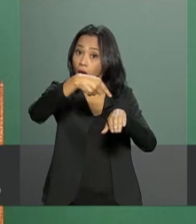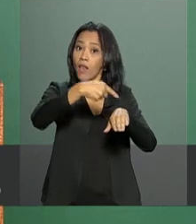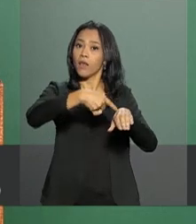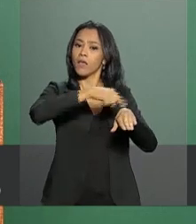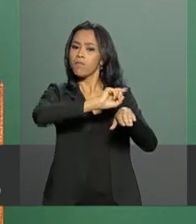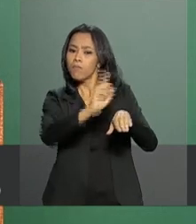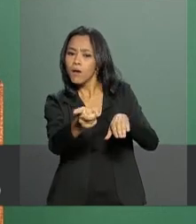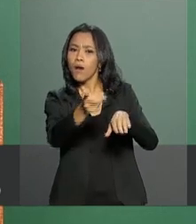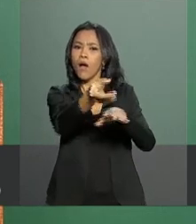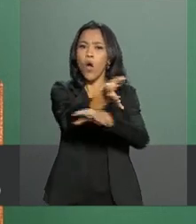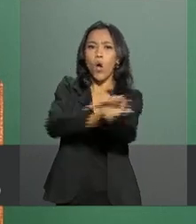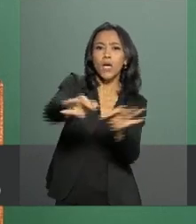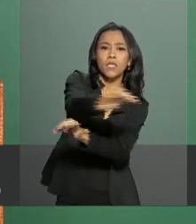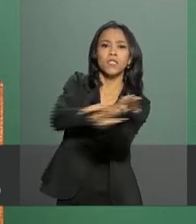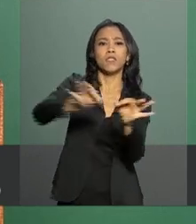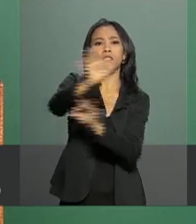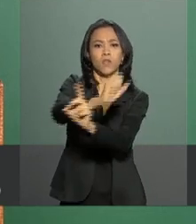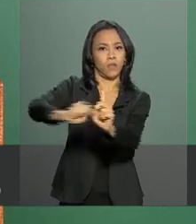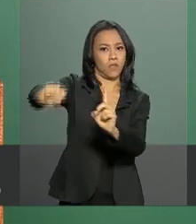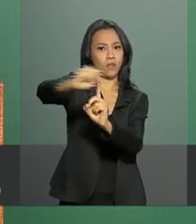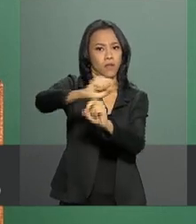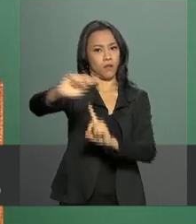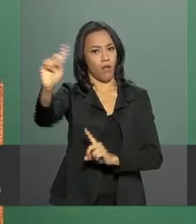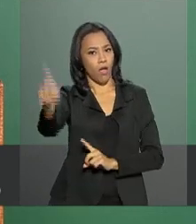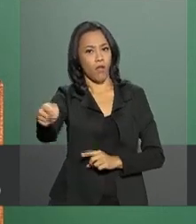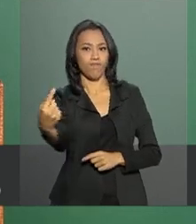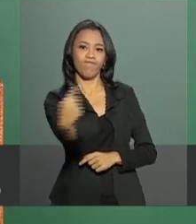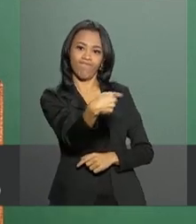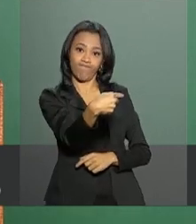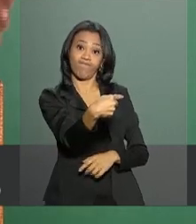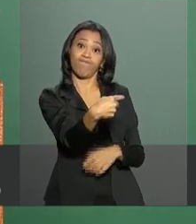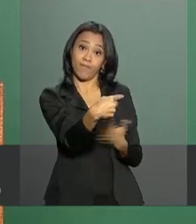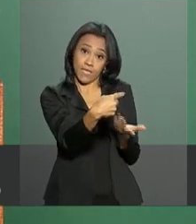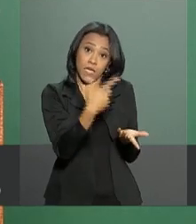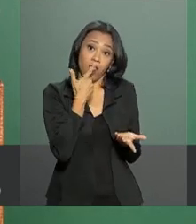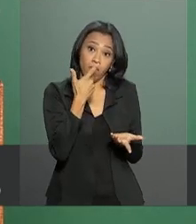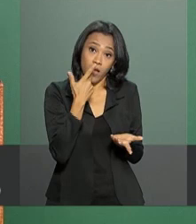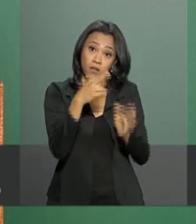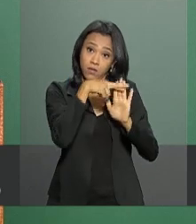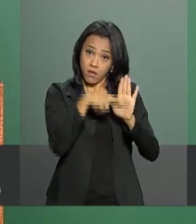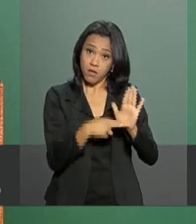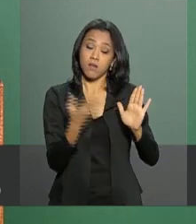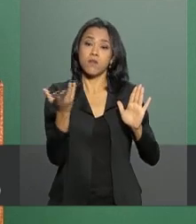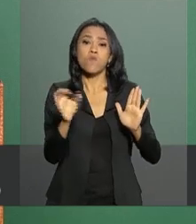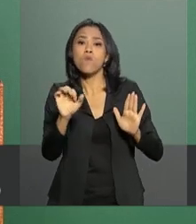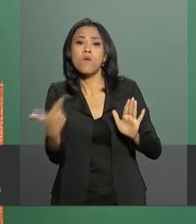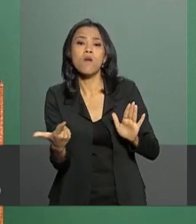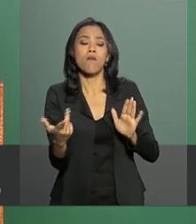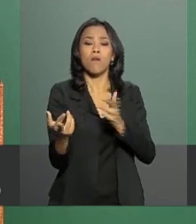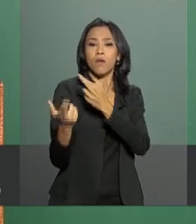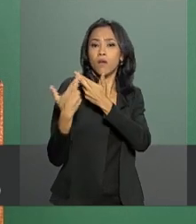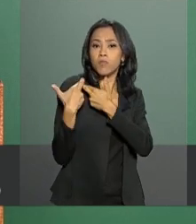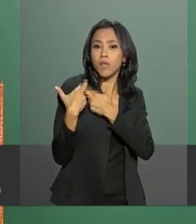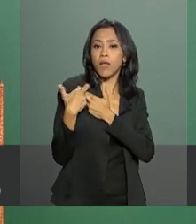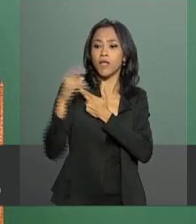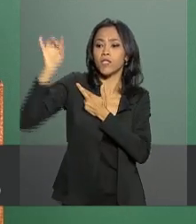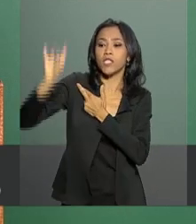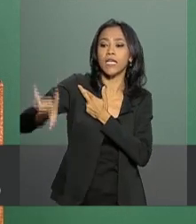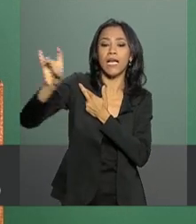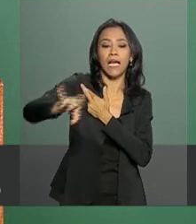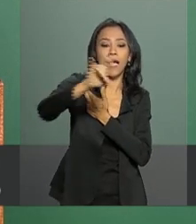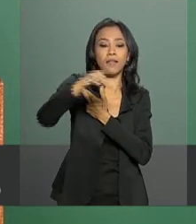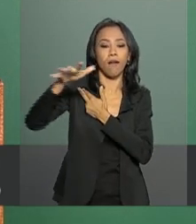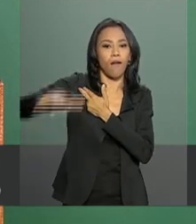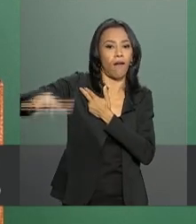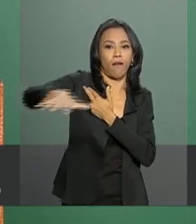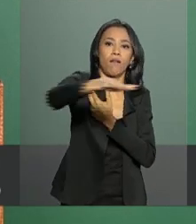ea organizar a sociedade diz quais são as responsabilidades de cada qual dos setores